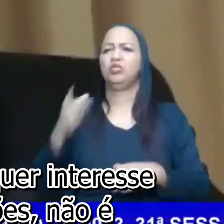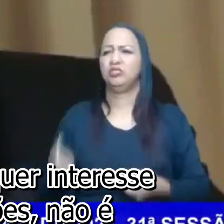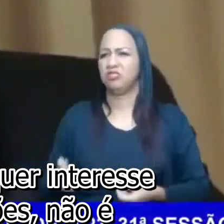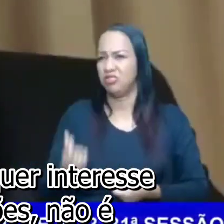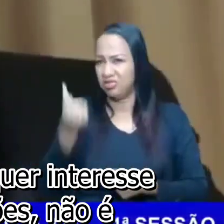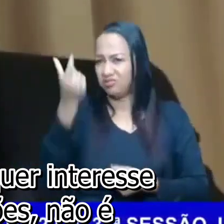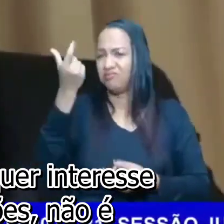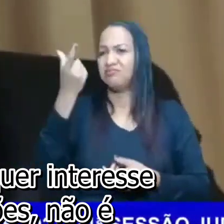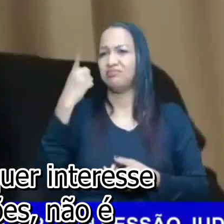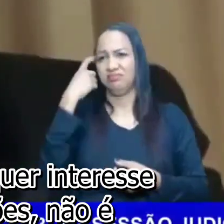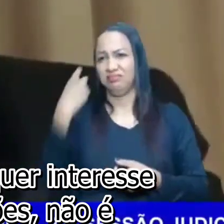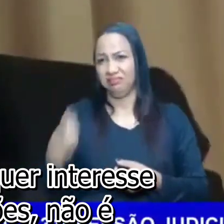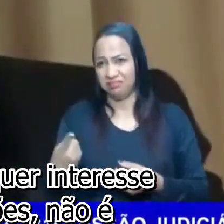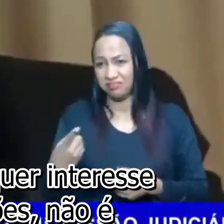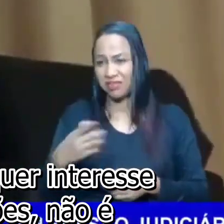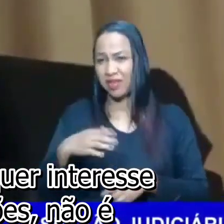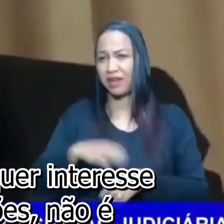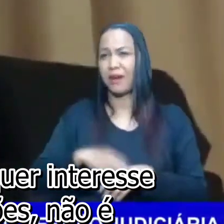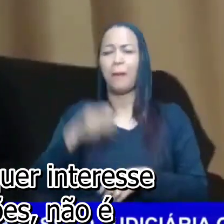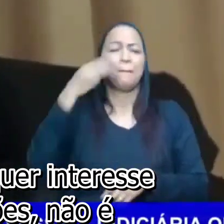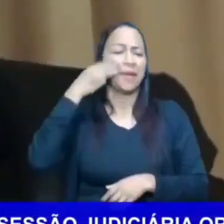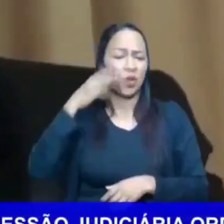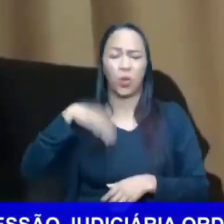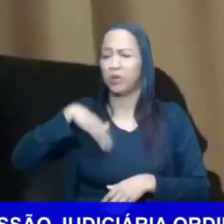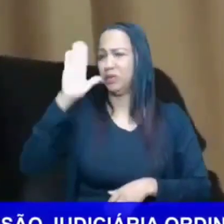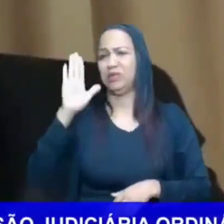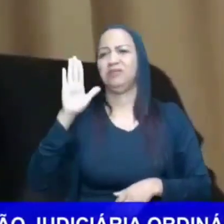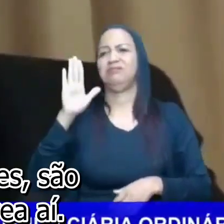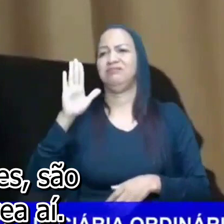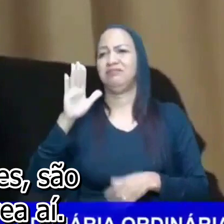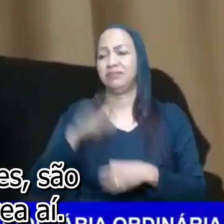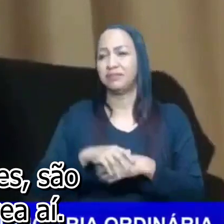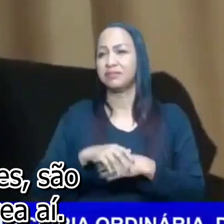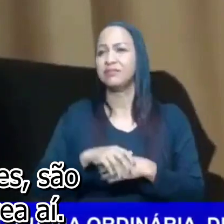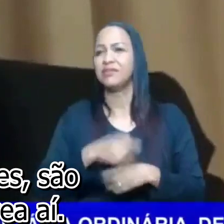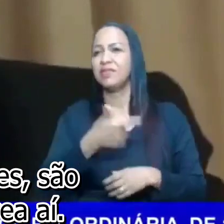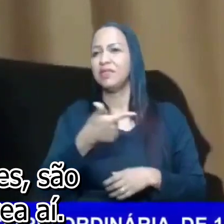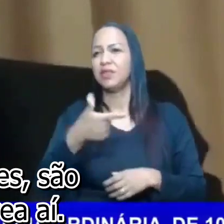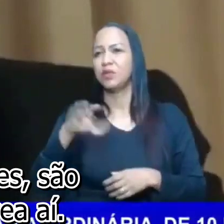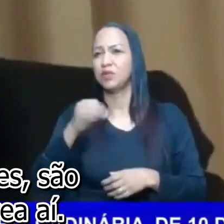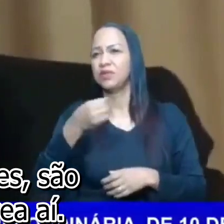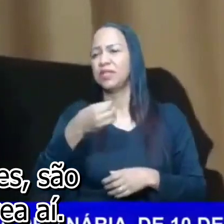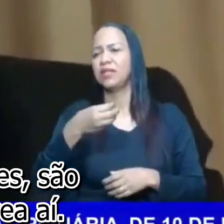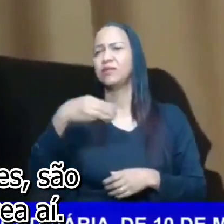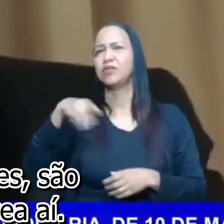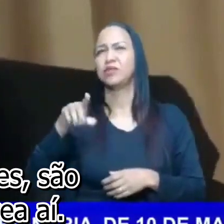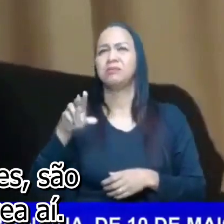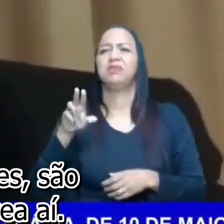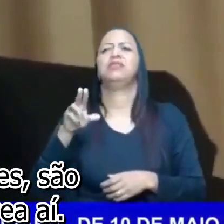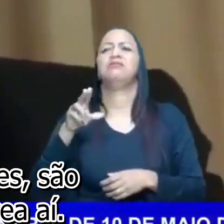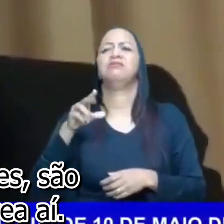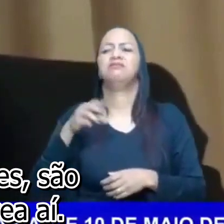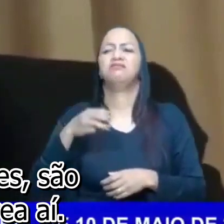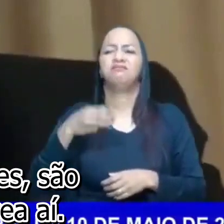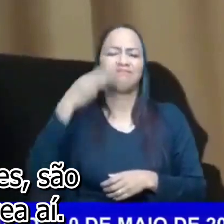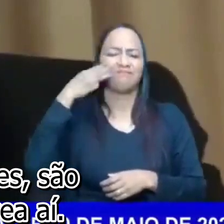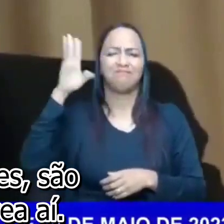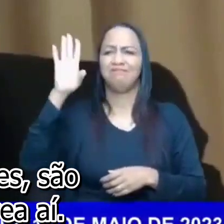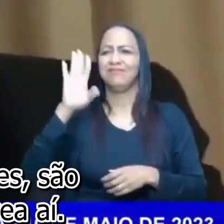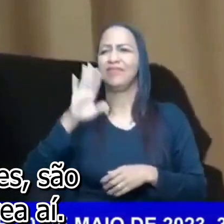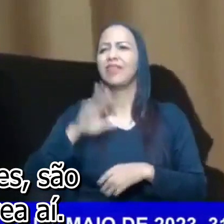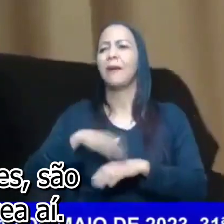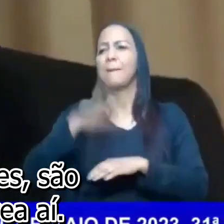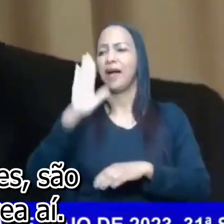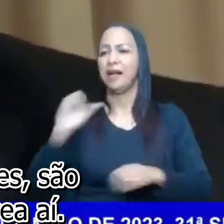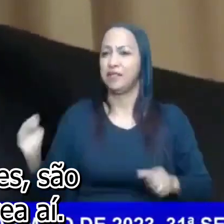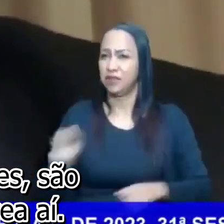de um interessado. São milhões, cobram milhões, não é 200 mil reais, 300 mil reais, cobram milhões, são os honorários, é a